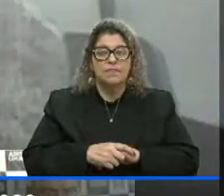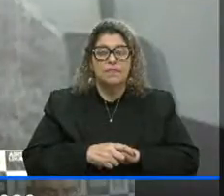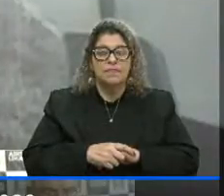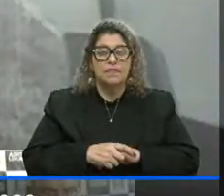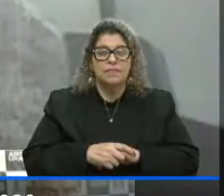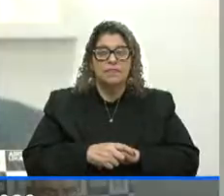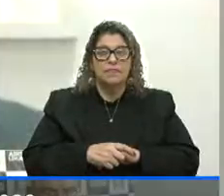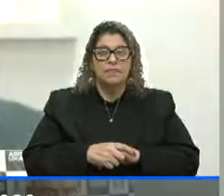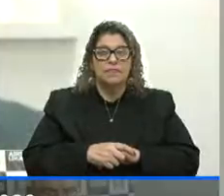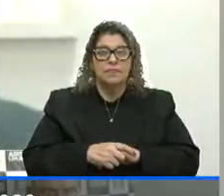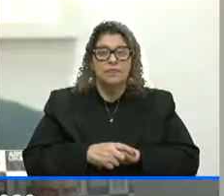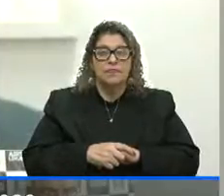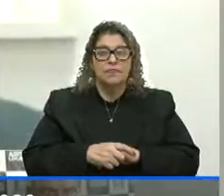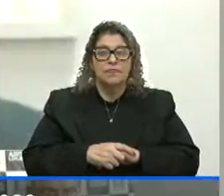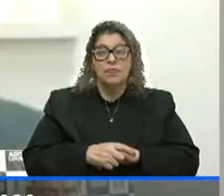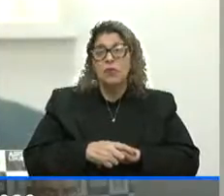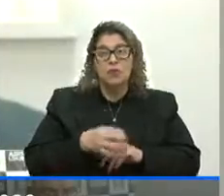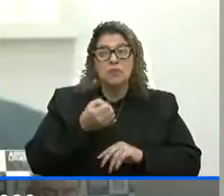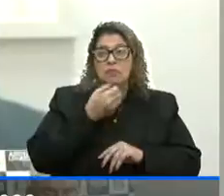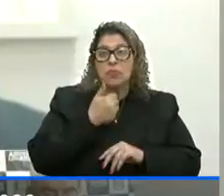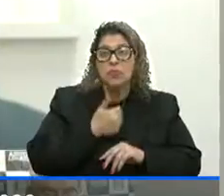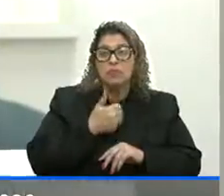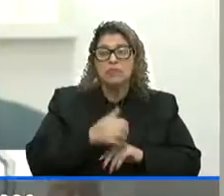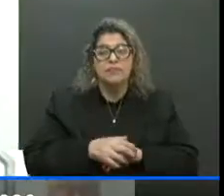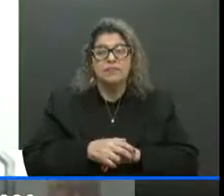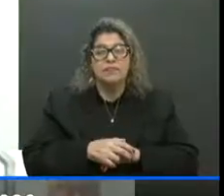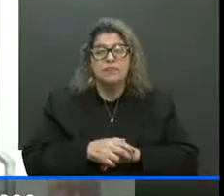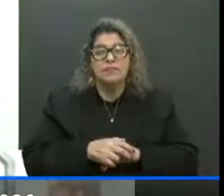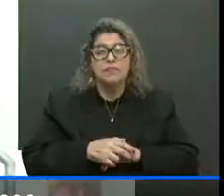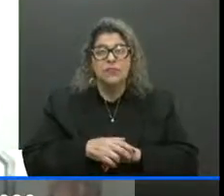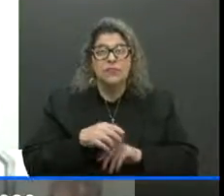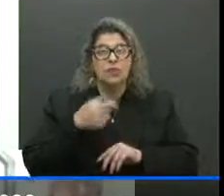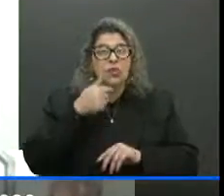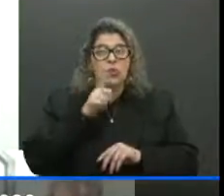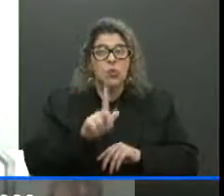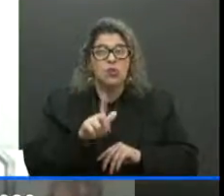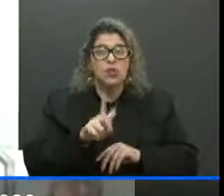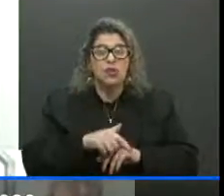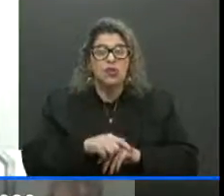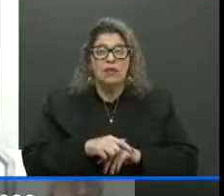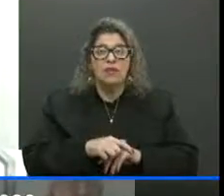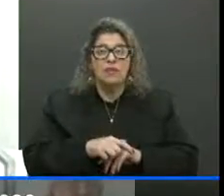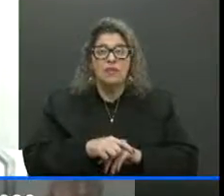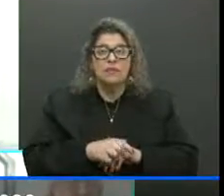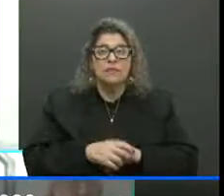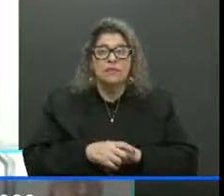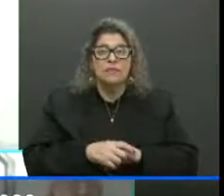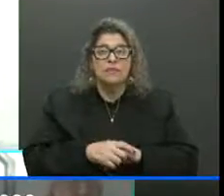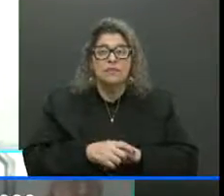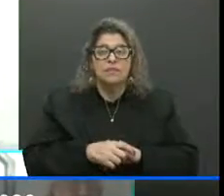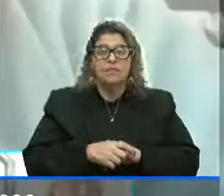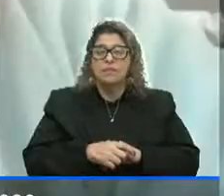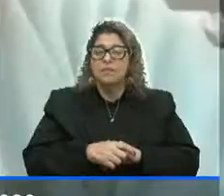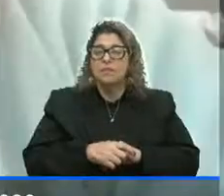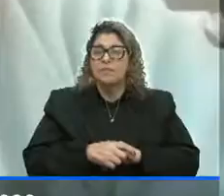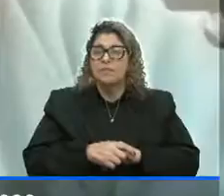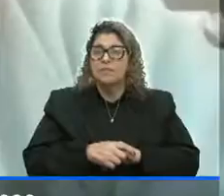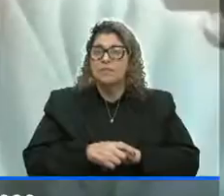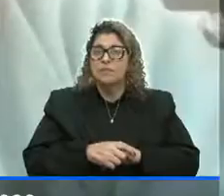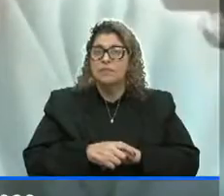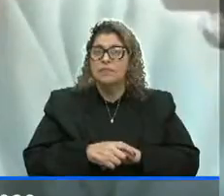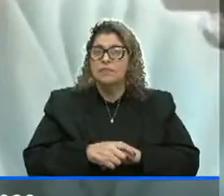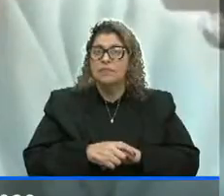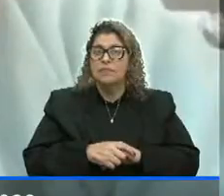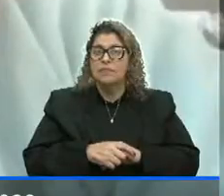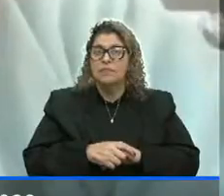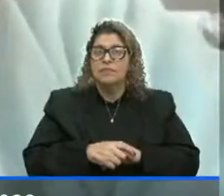Essa É, quarta-feira. isso seria o ideal, né, presidente? Se pudesse fazer no horário, era o ideal. Agora, se não der, nós temos que nos